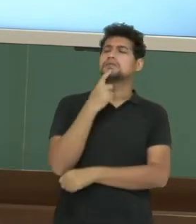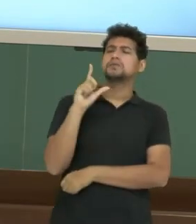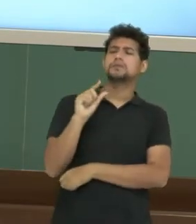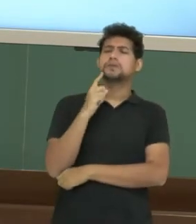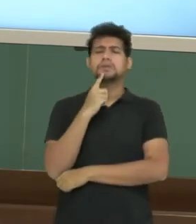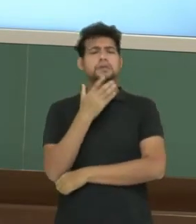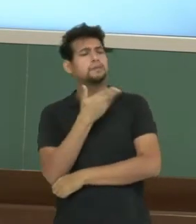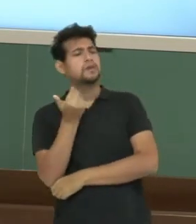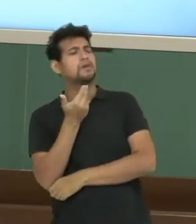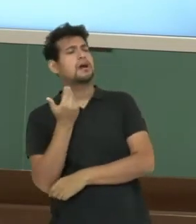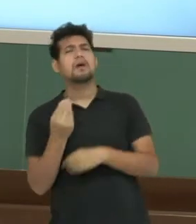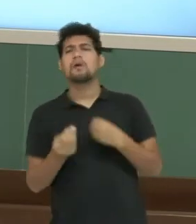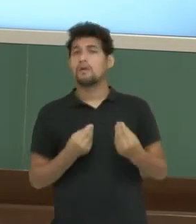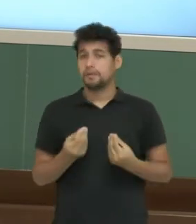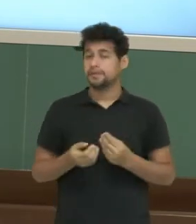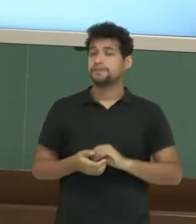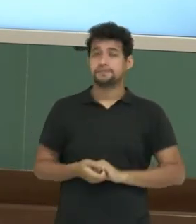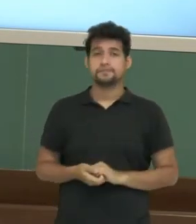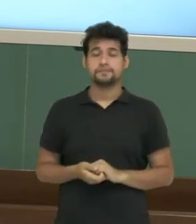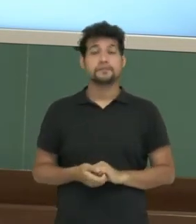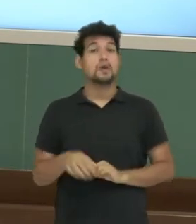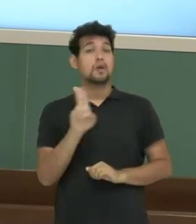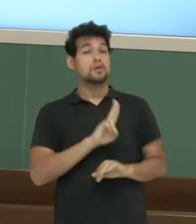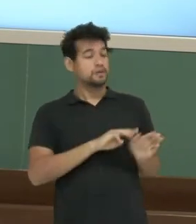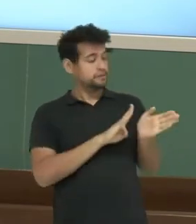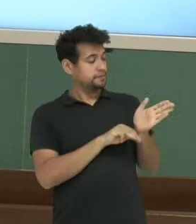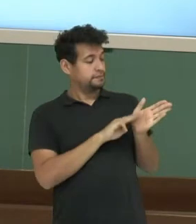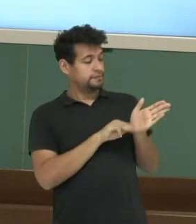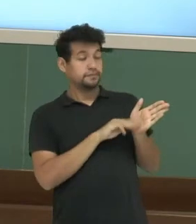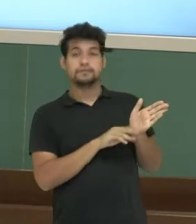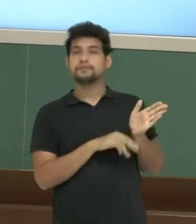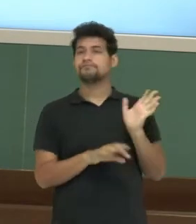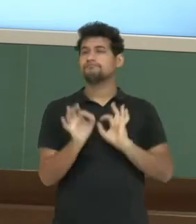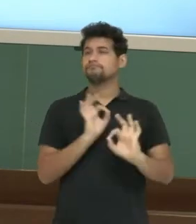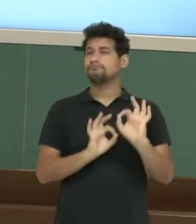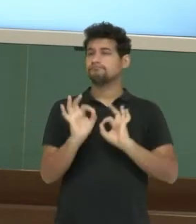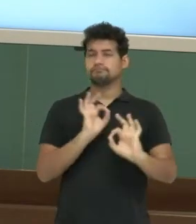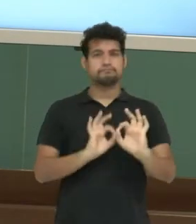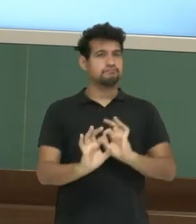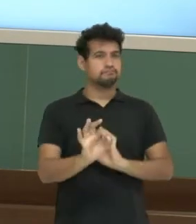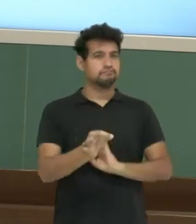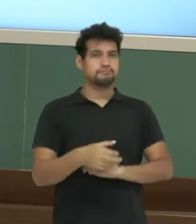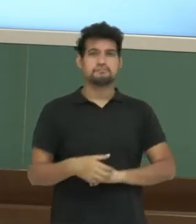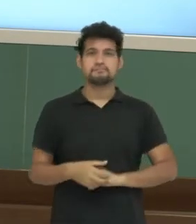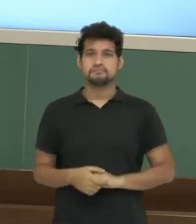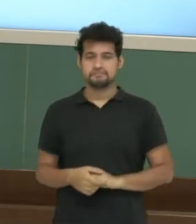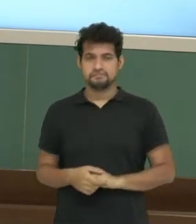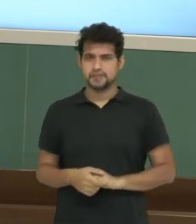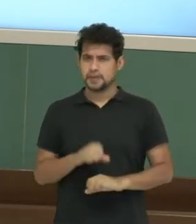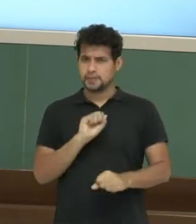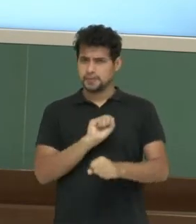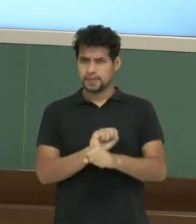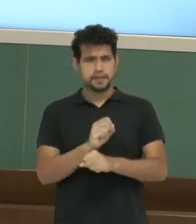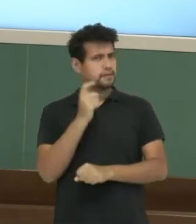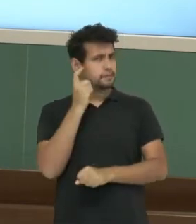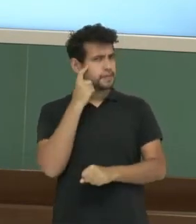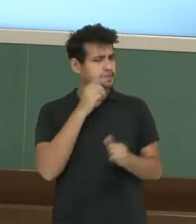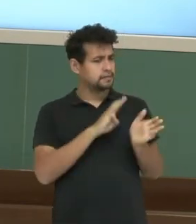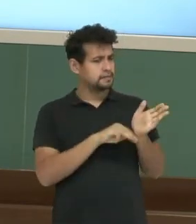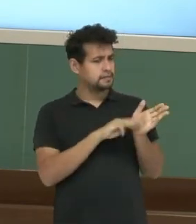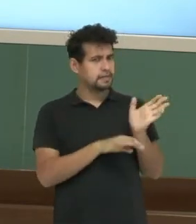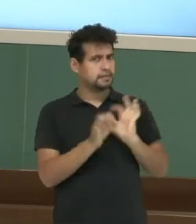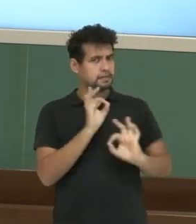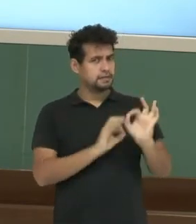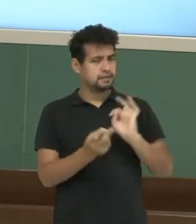Podemos melhorar? Use um método de organização, exatamente. Pensa em um método para poder organizar